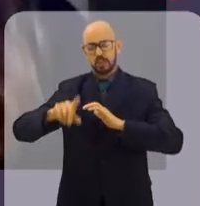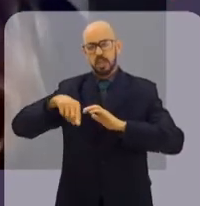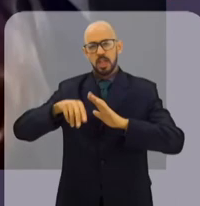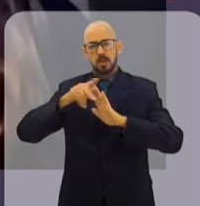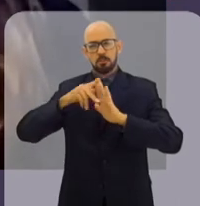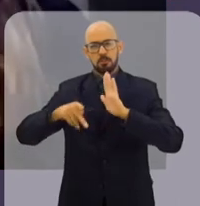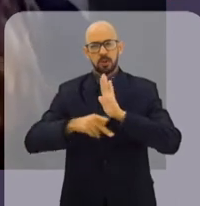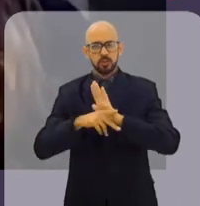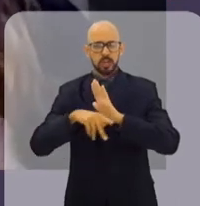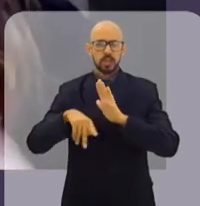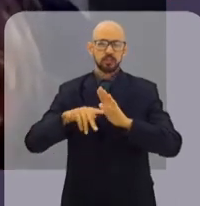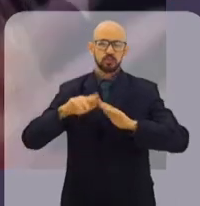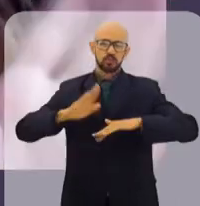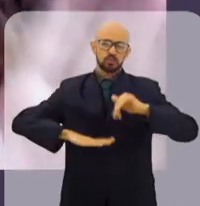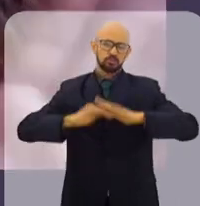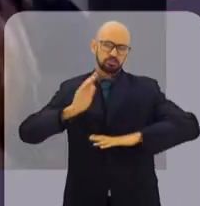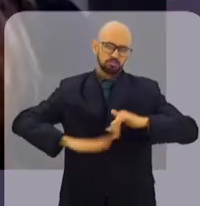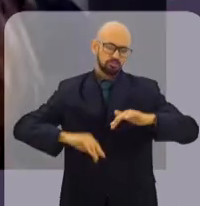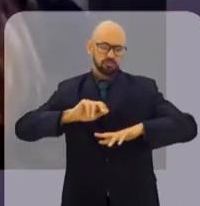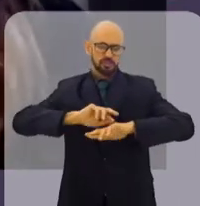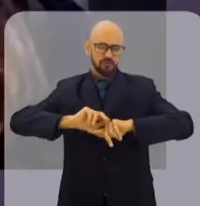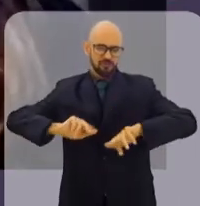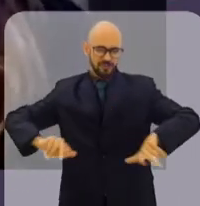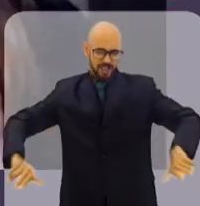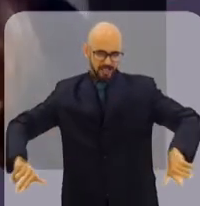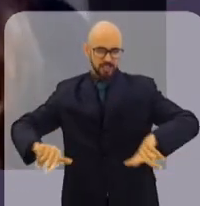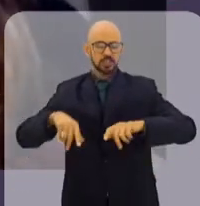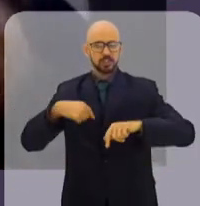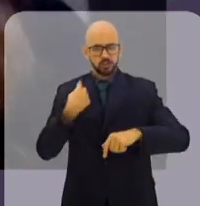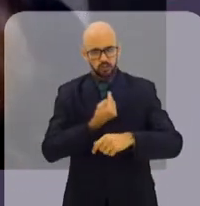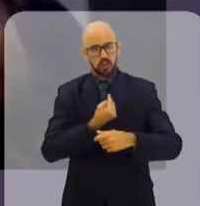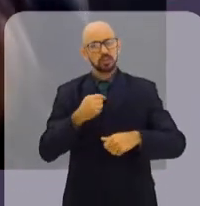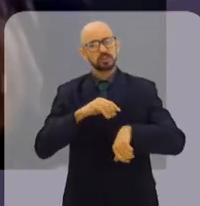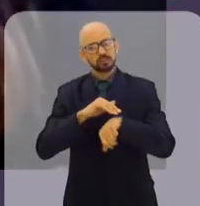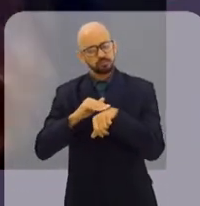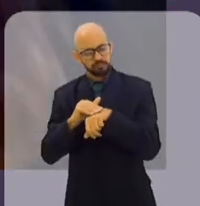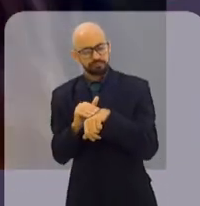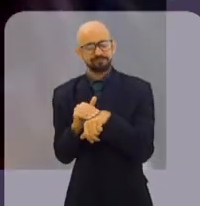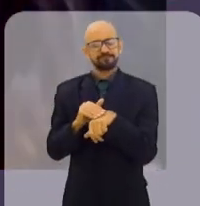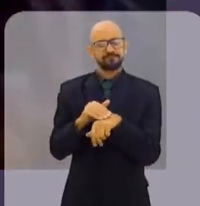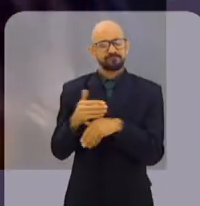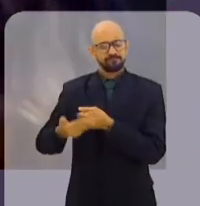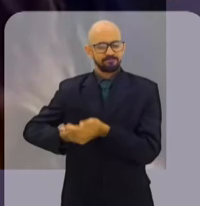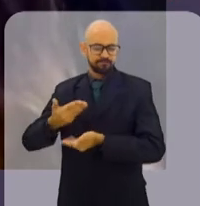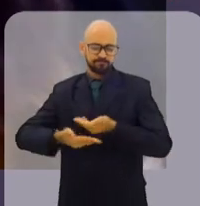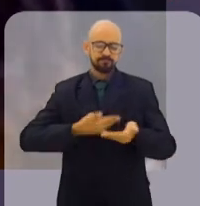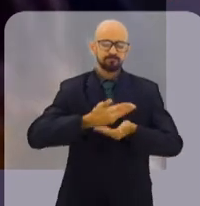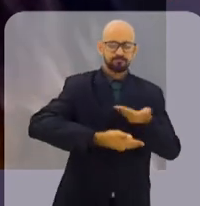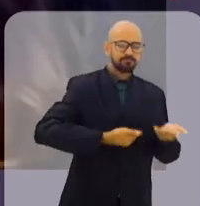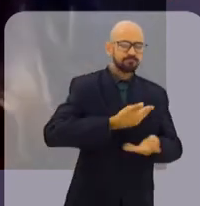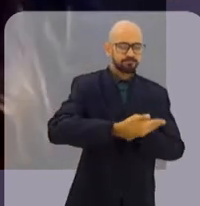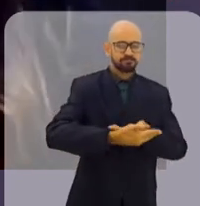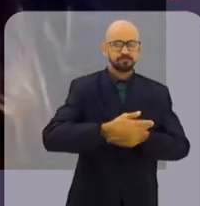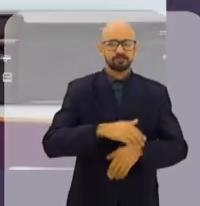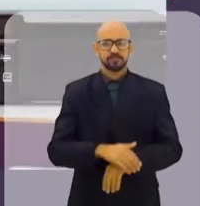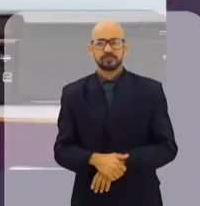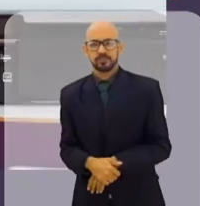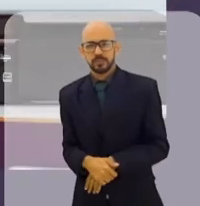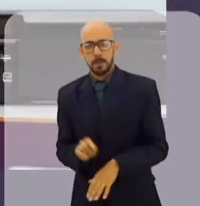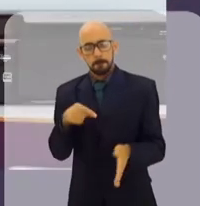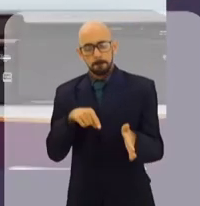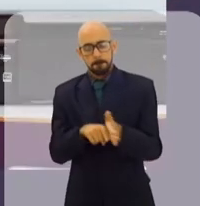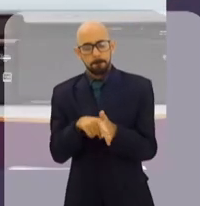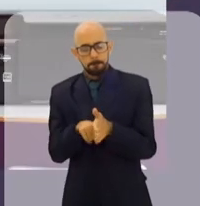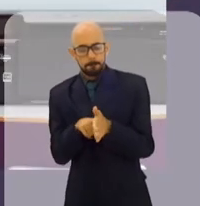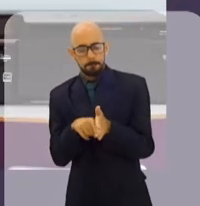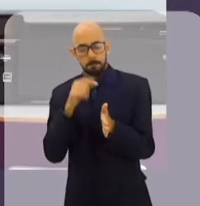conversa e tem na nossa construção pessoas pesquisadoras e pesquisadores de várias áreas diferentes.